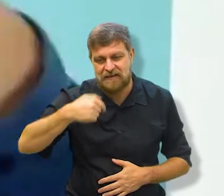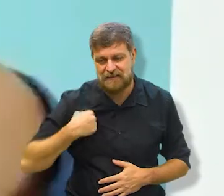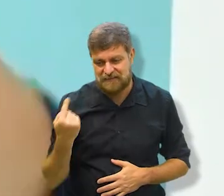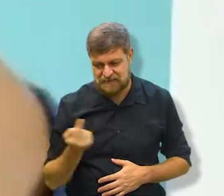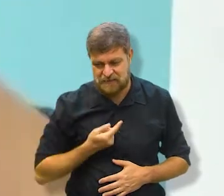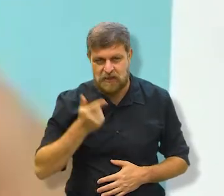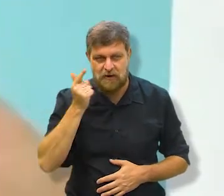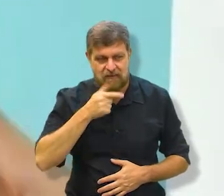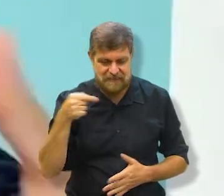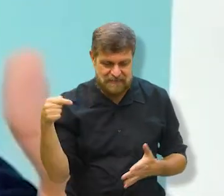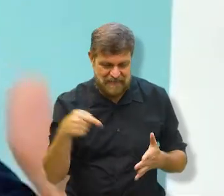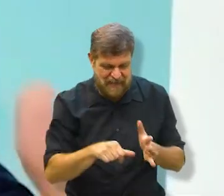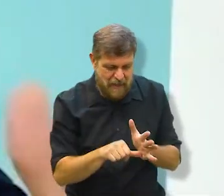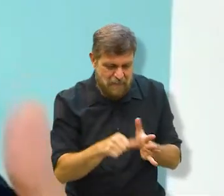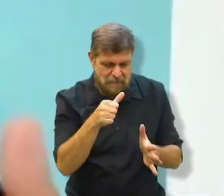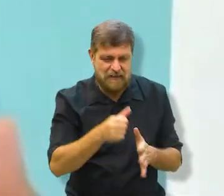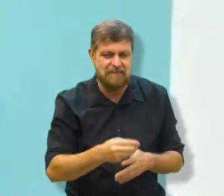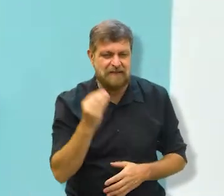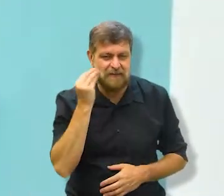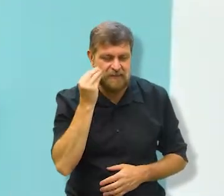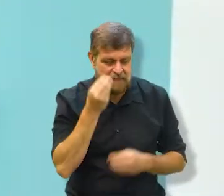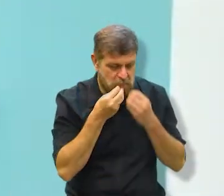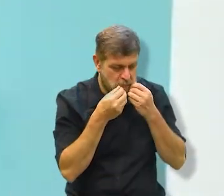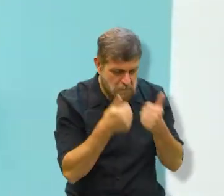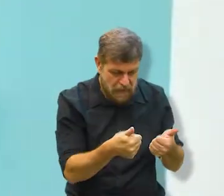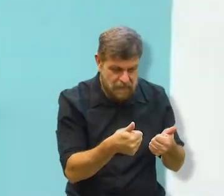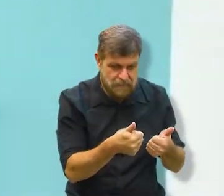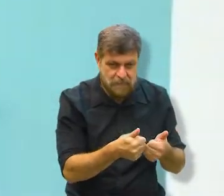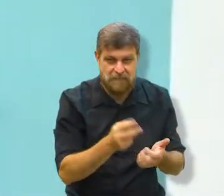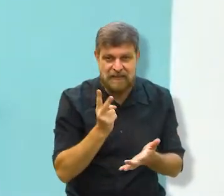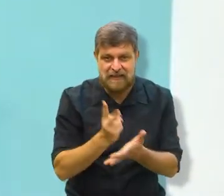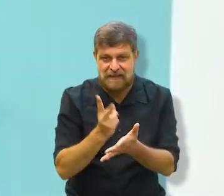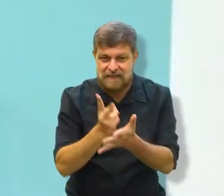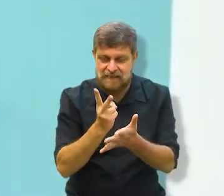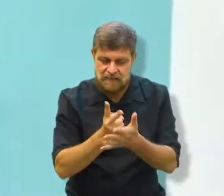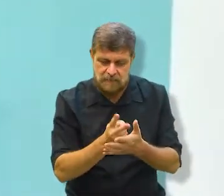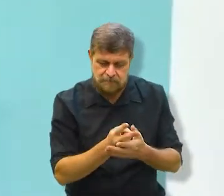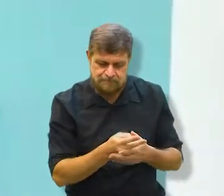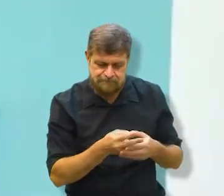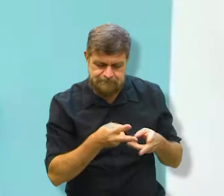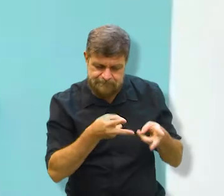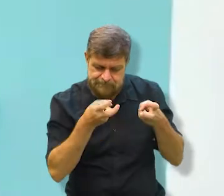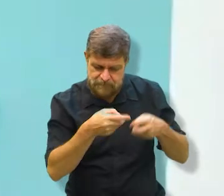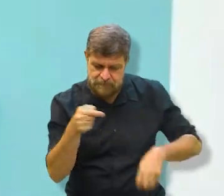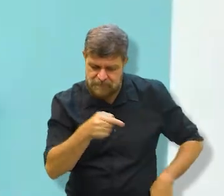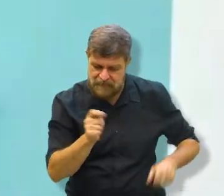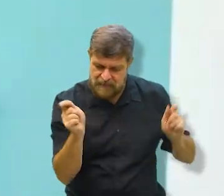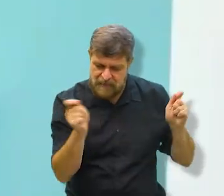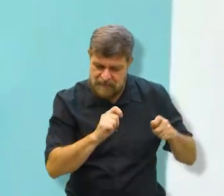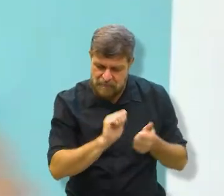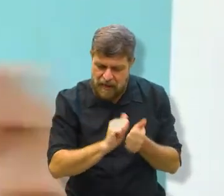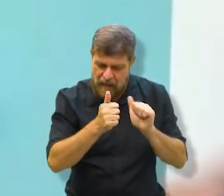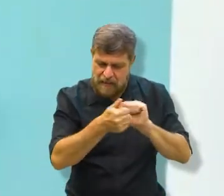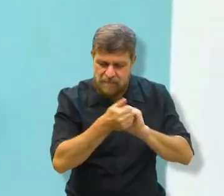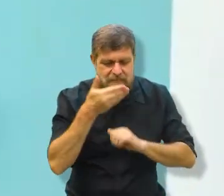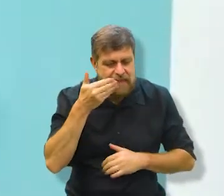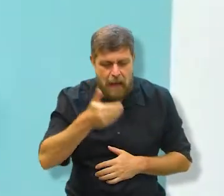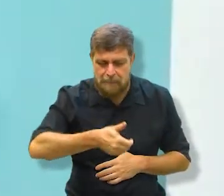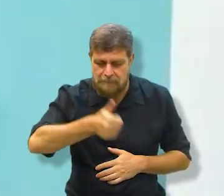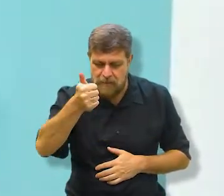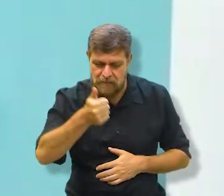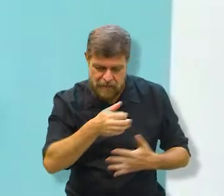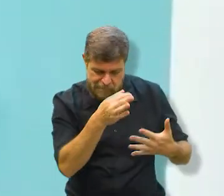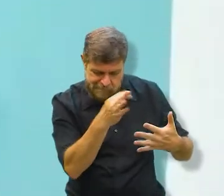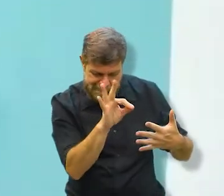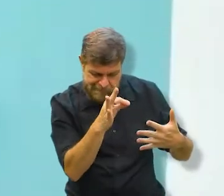A gente pode fazer muito bem aquilo que está fazendo pela primeira vez, mas você sempre vai encontrar algo que você fala, opa, isso aqui dá para fazer diferente, dá para